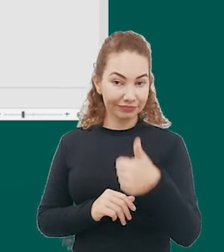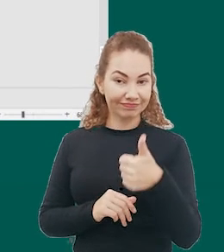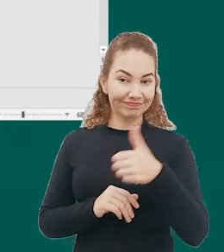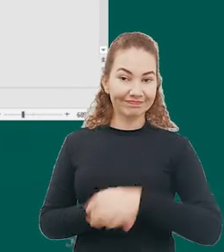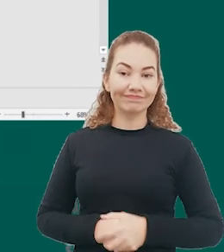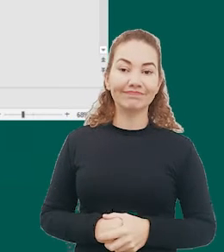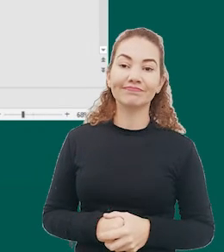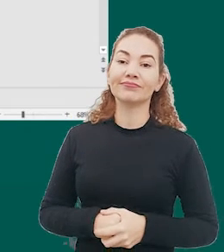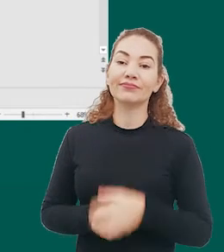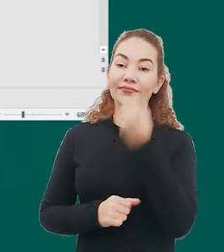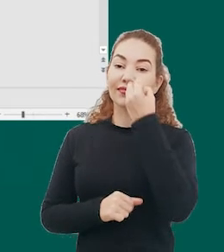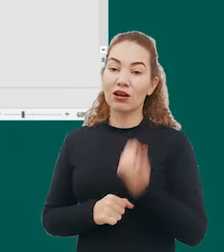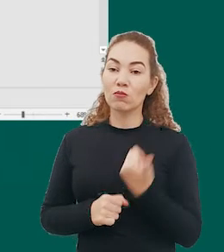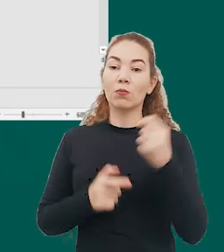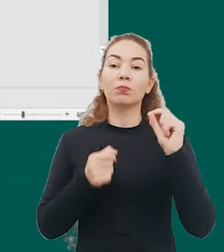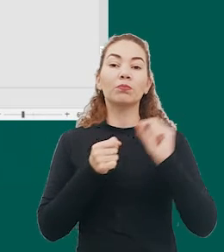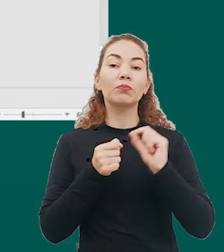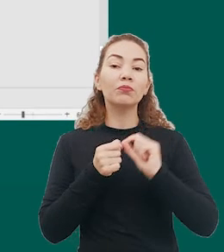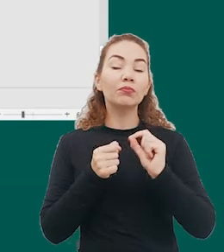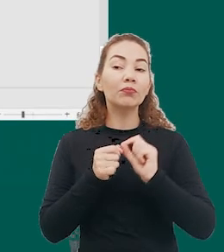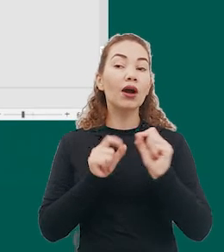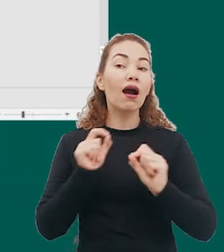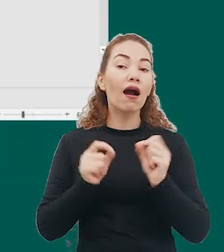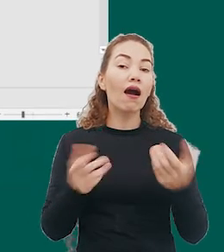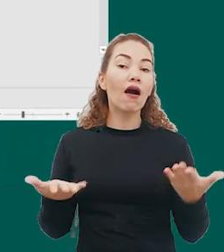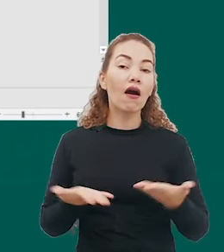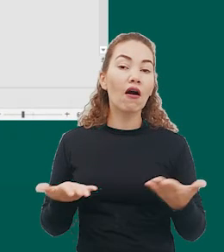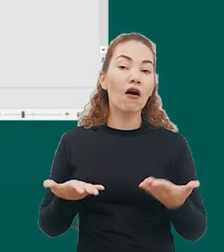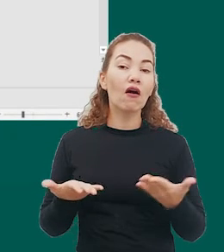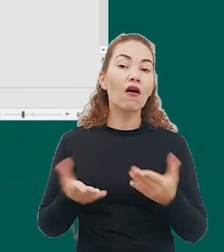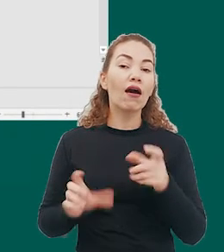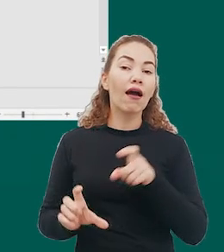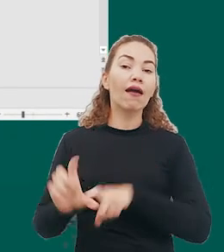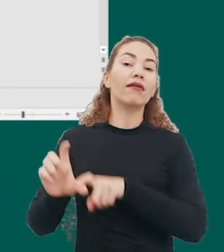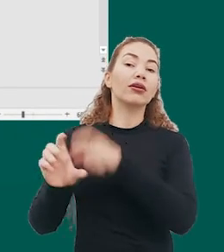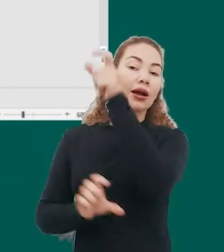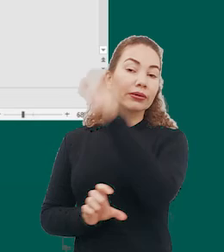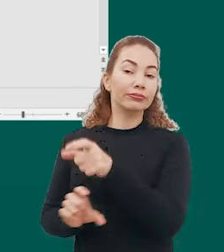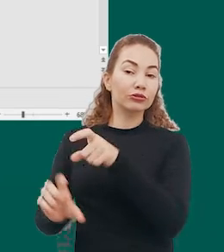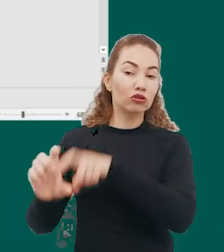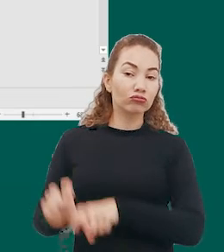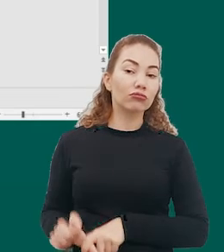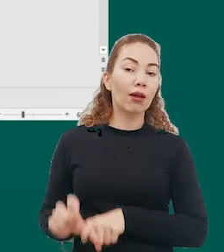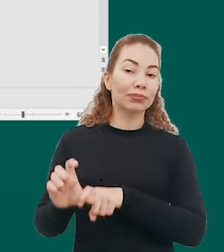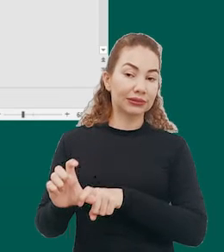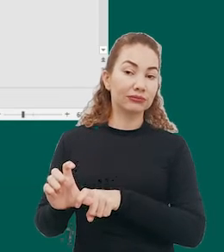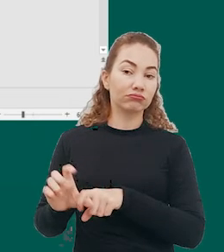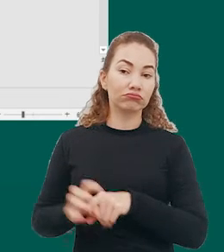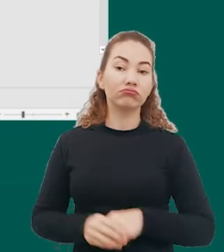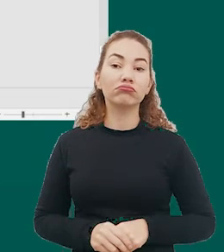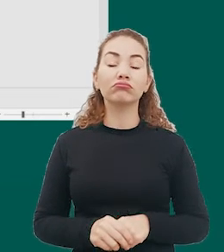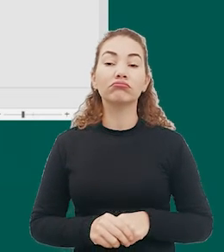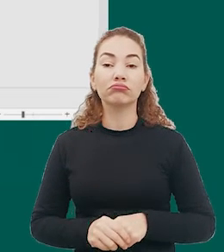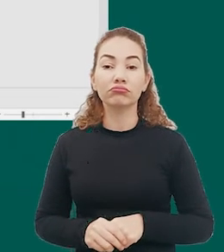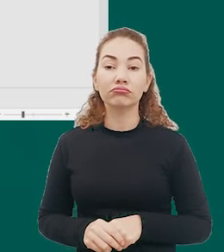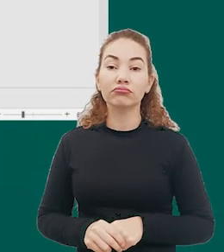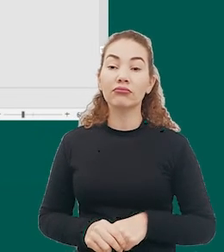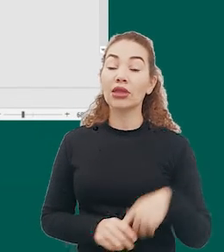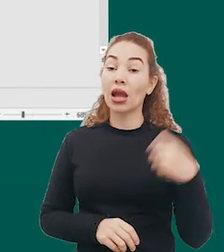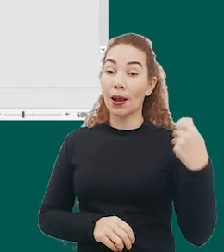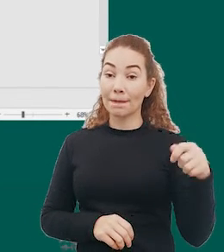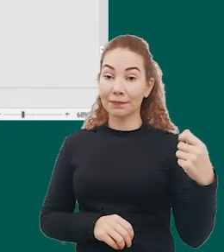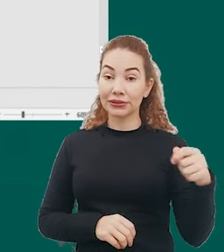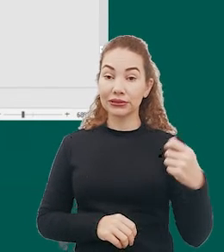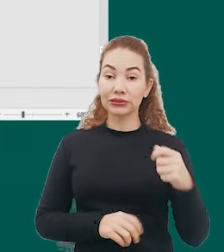Bom, vamos falar um pouquinho sobre os dependentes. Os dependentes, nós